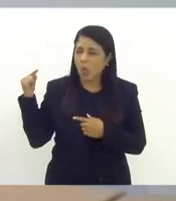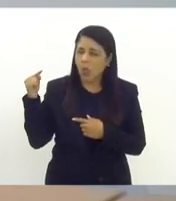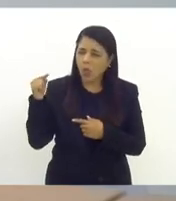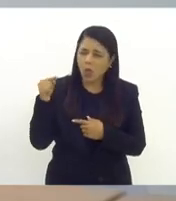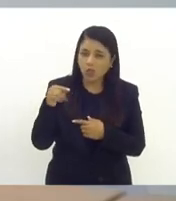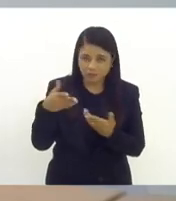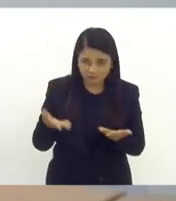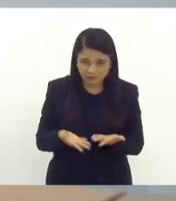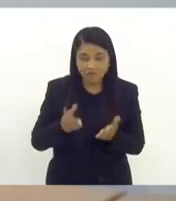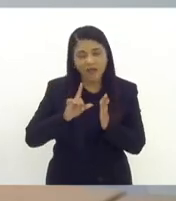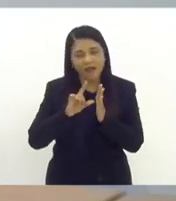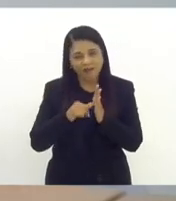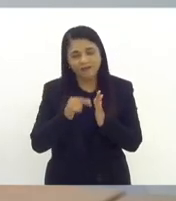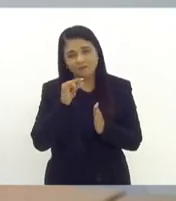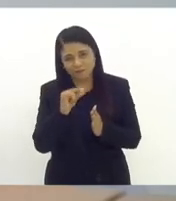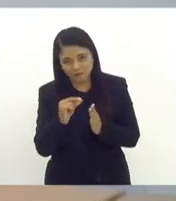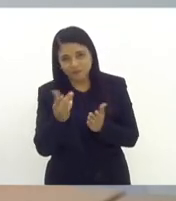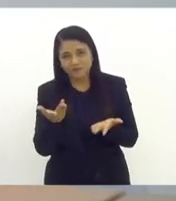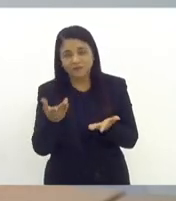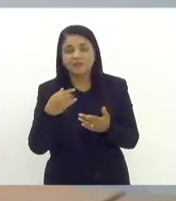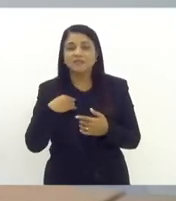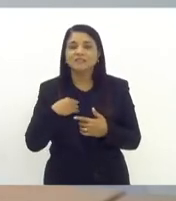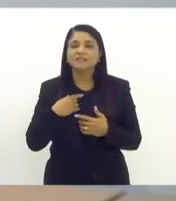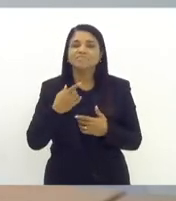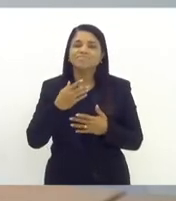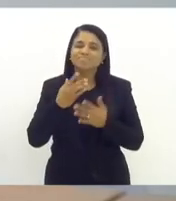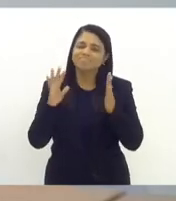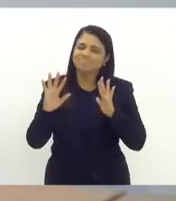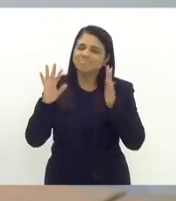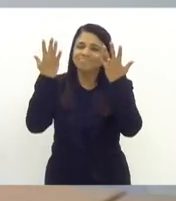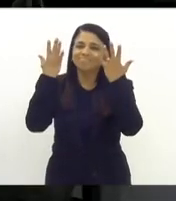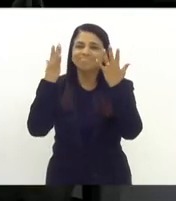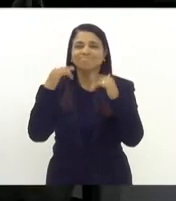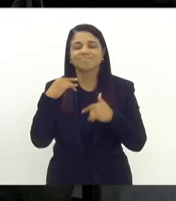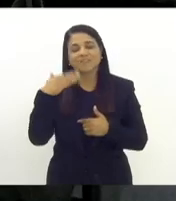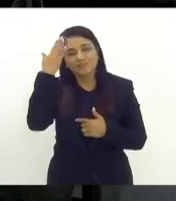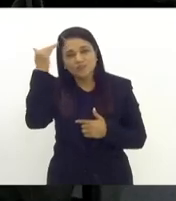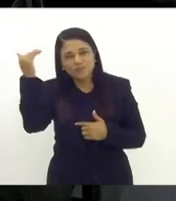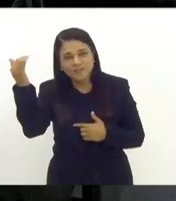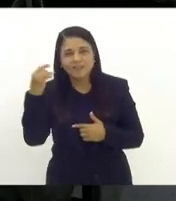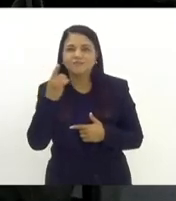e atrasei um pouco mas desejar vocês todos sucesso